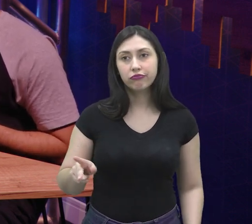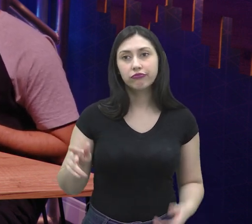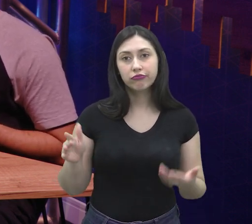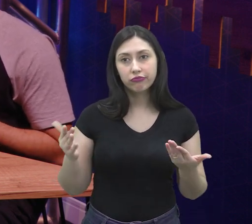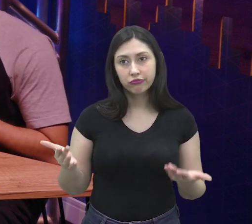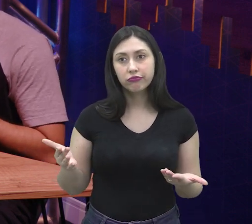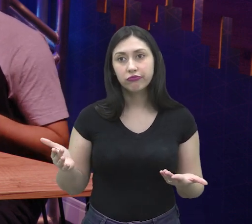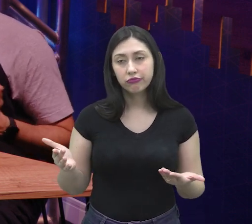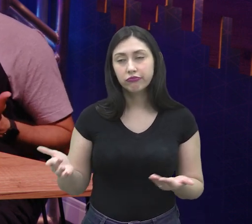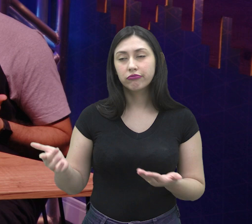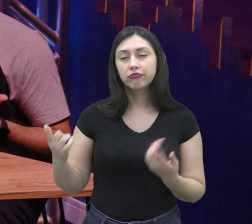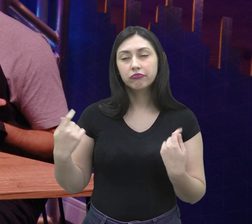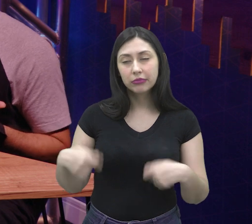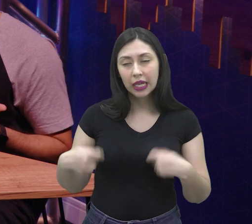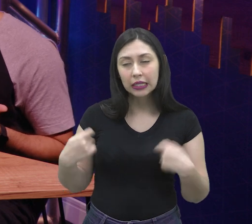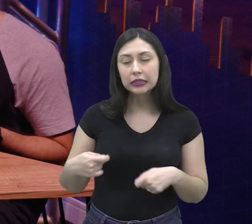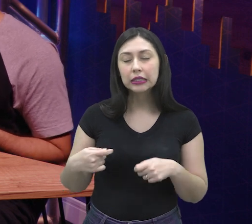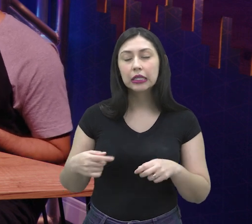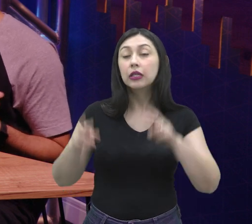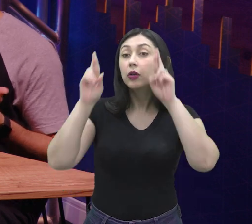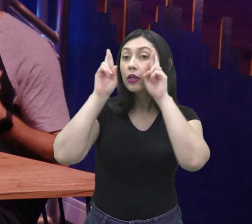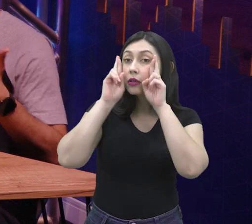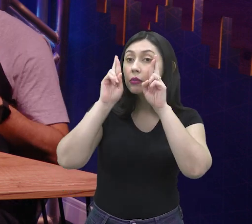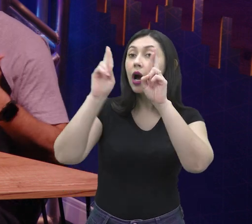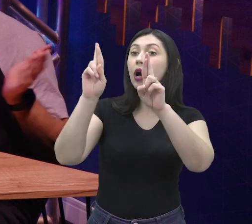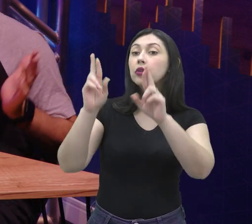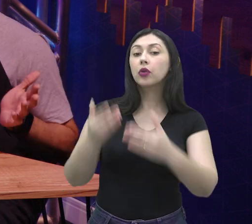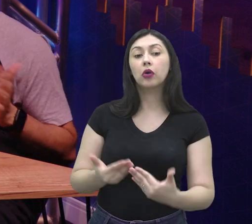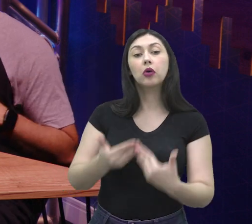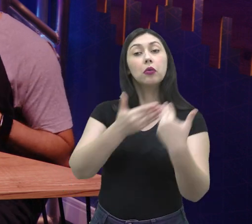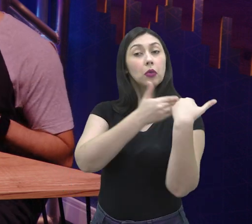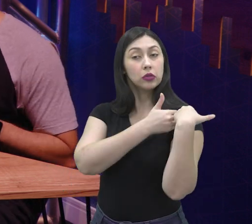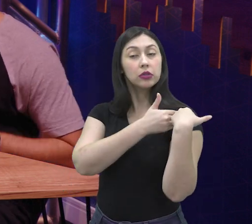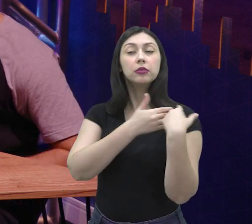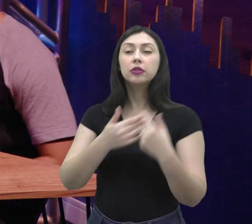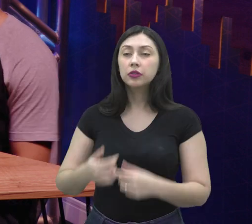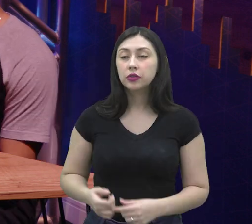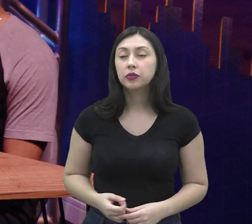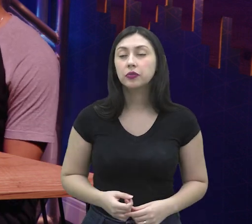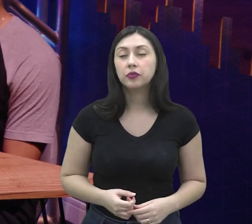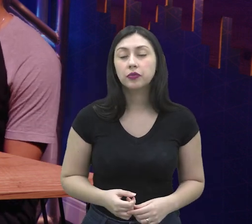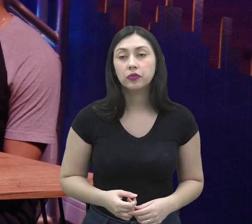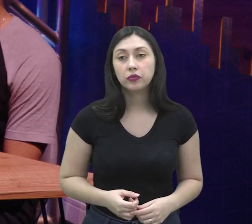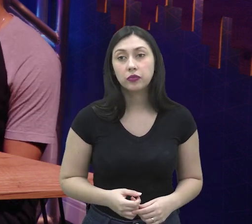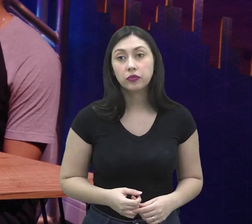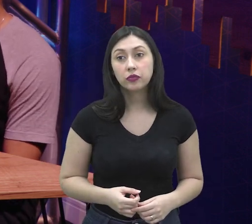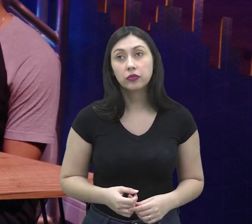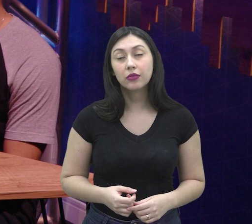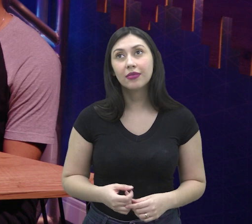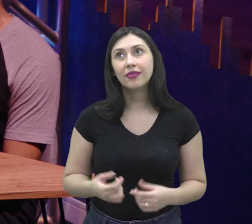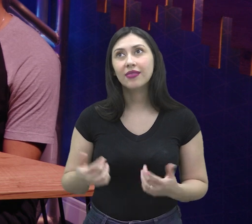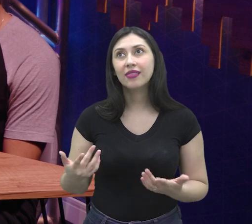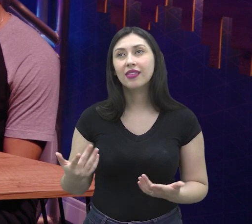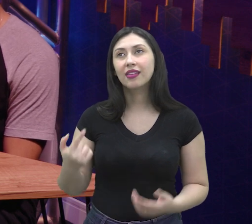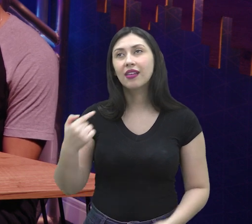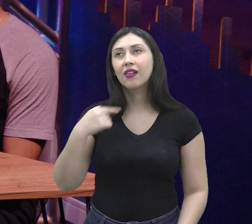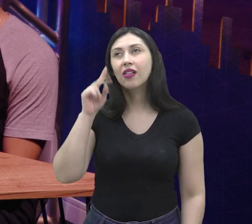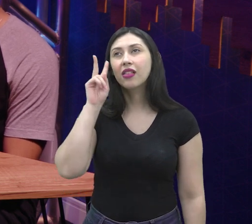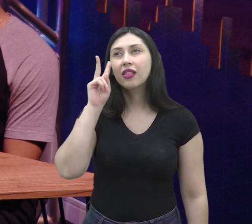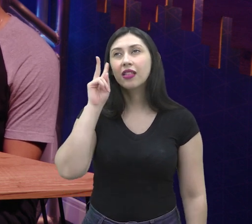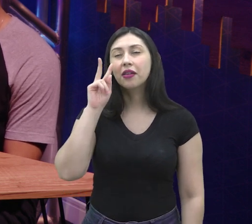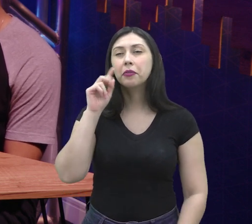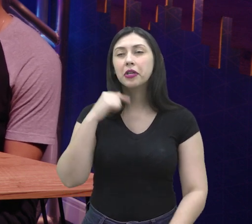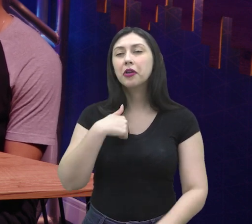que tem que lidar com a ação humana irresponsável. E eu lembro,